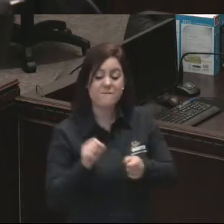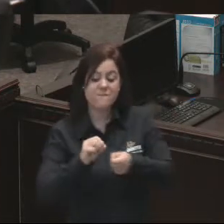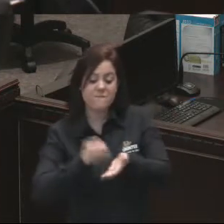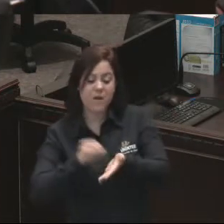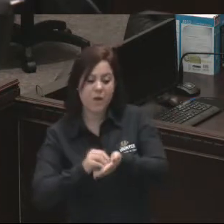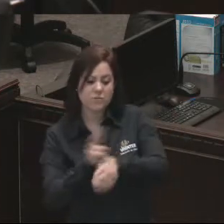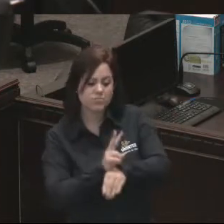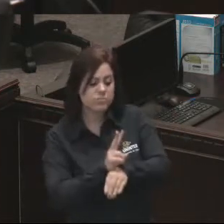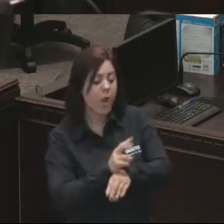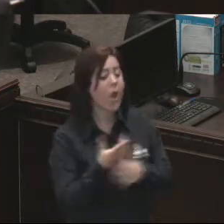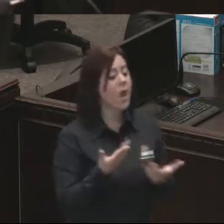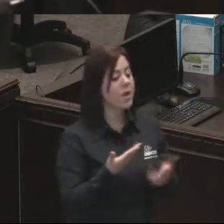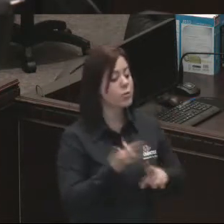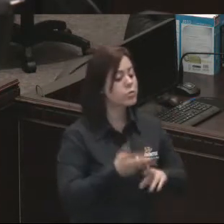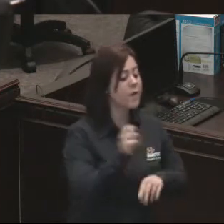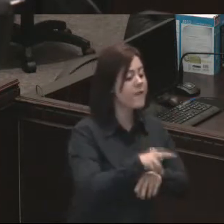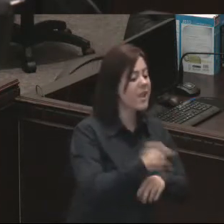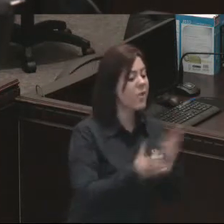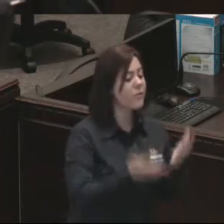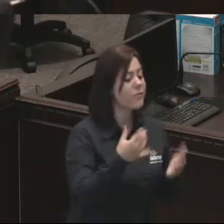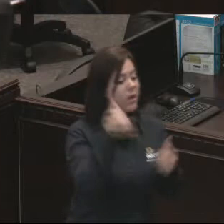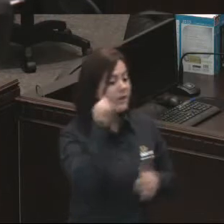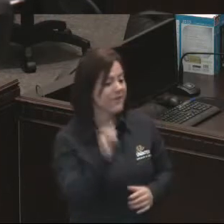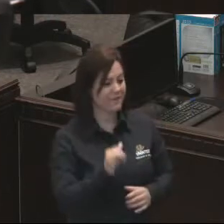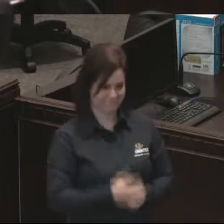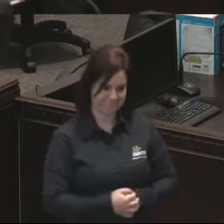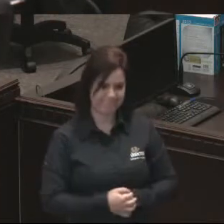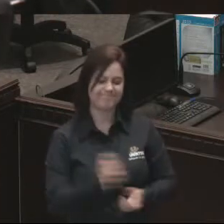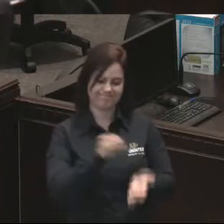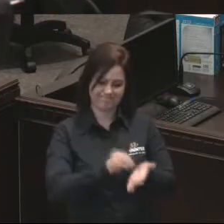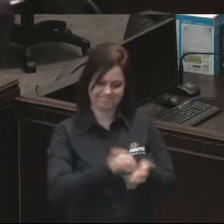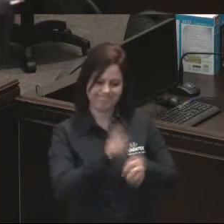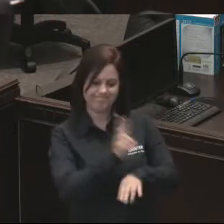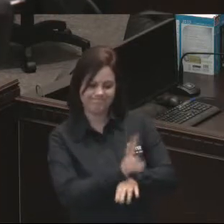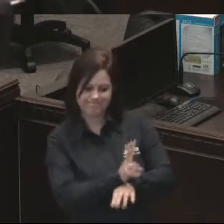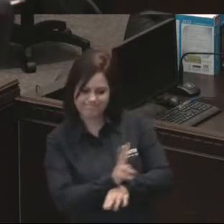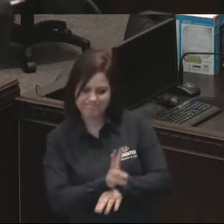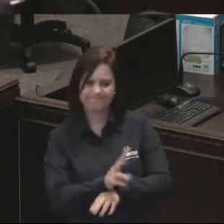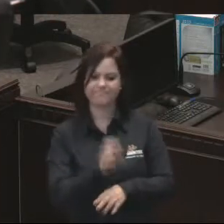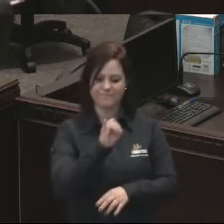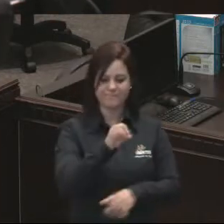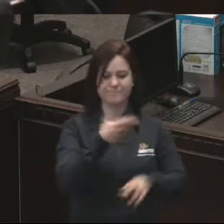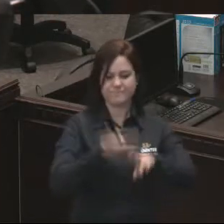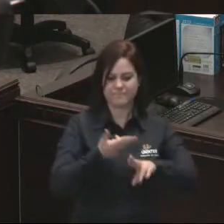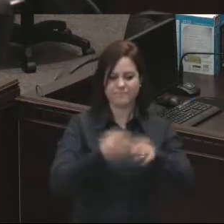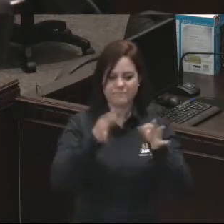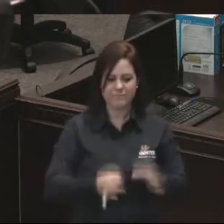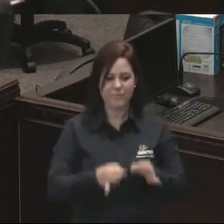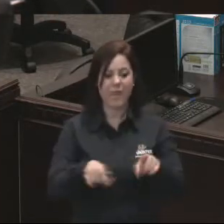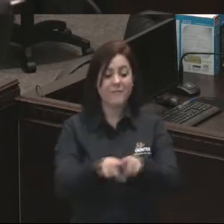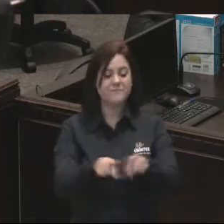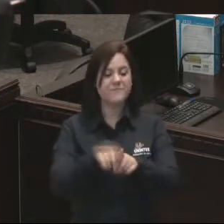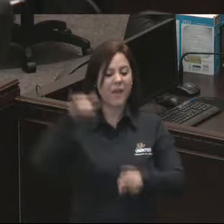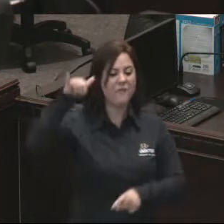desses agrotóxicos. Então, principalmente com essas práticas, né, de pulverização aérea,